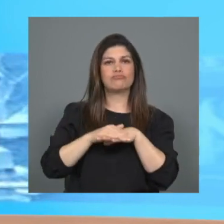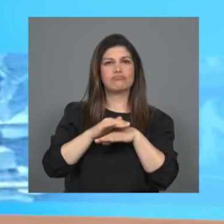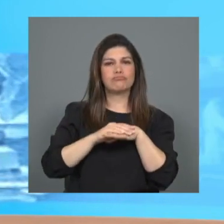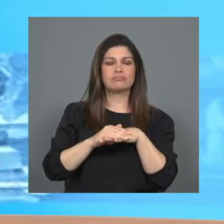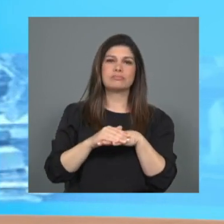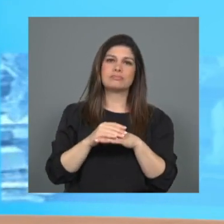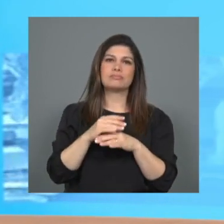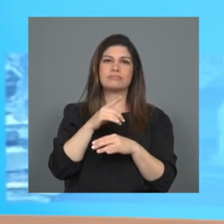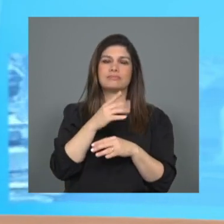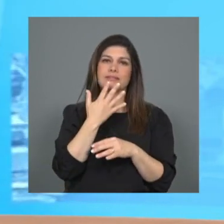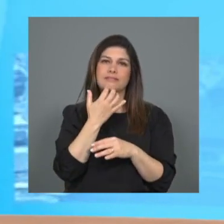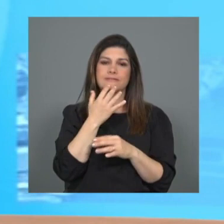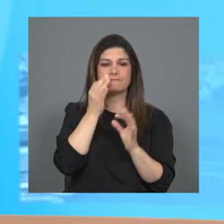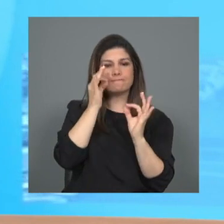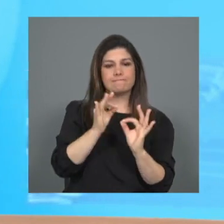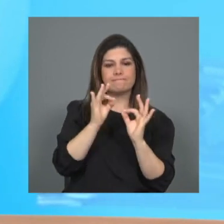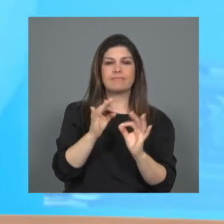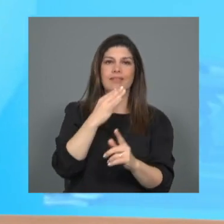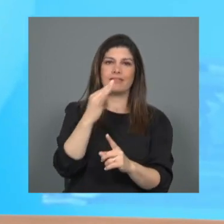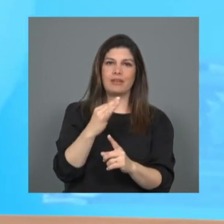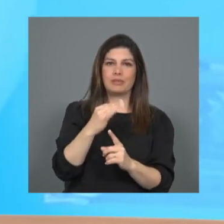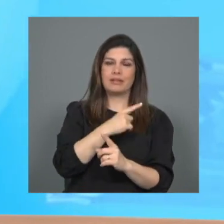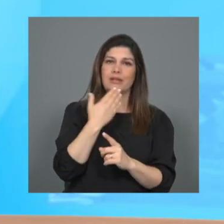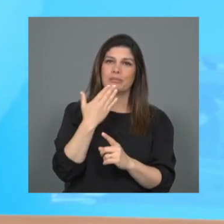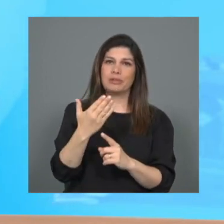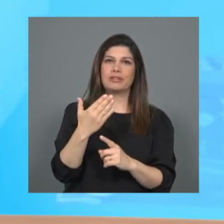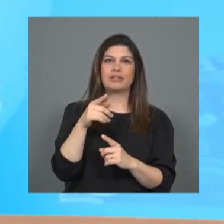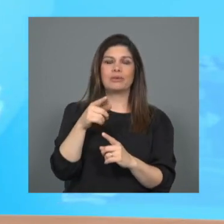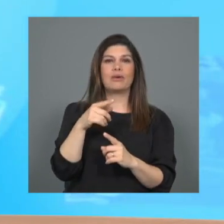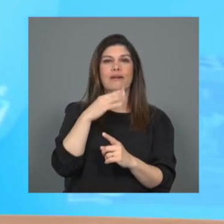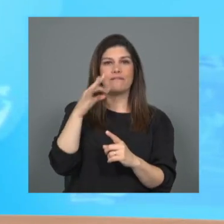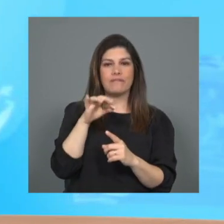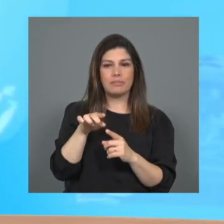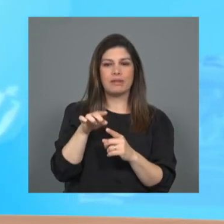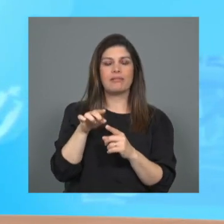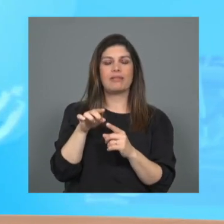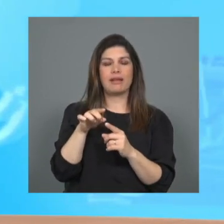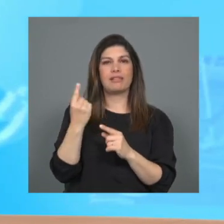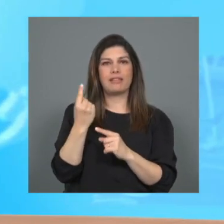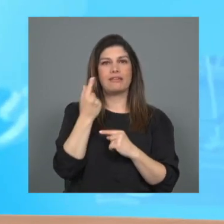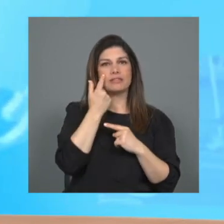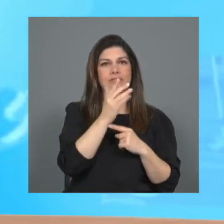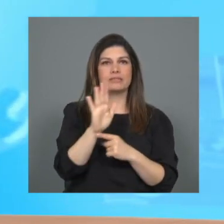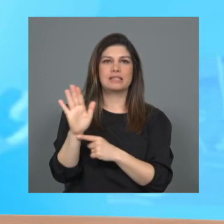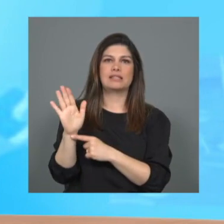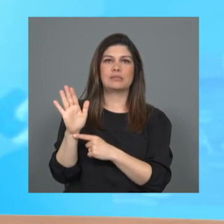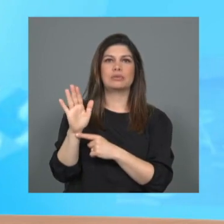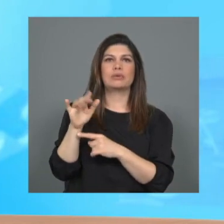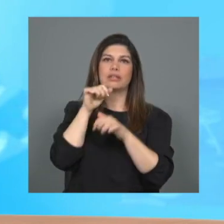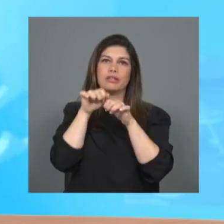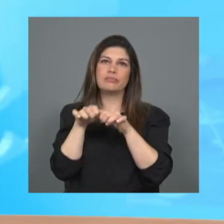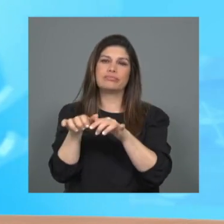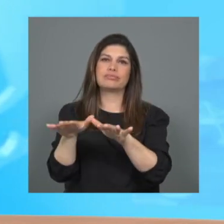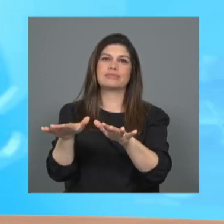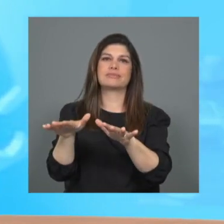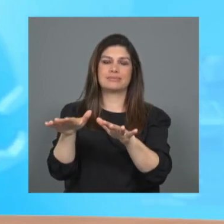famílias fizessem de facto este caminho de serem elas próprias agentes de evangelização e darem elas próprias o exemplo e de se sustentarem elas próprias neste caminho da